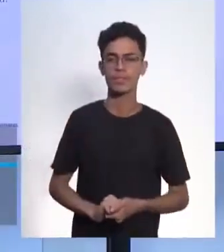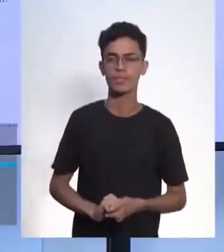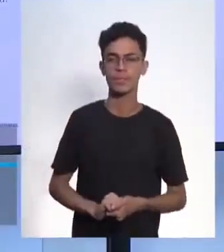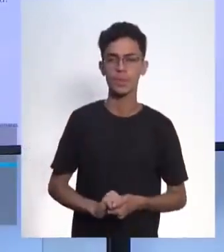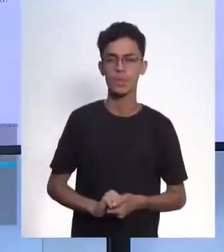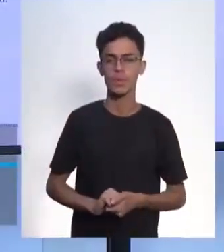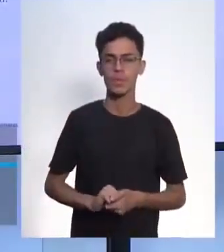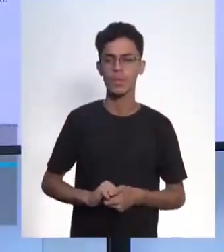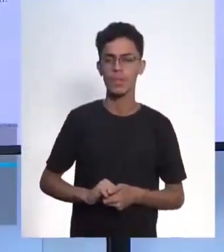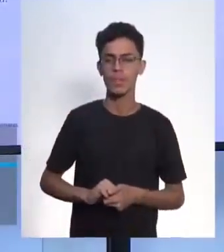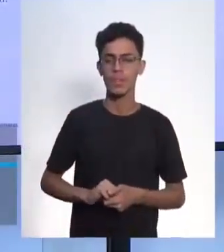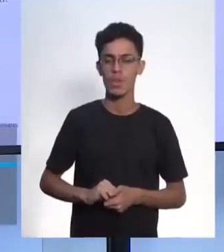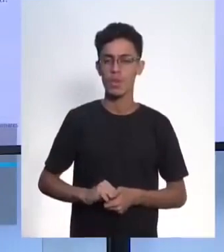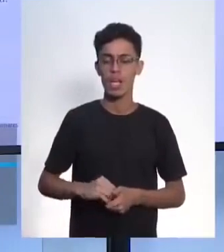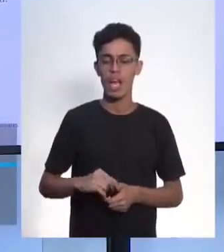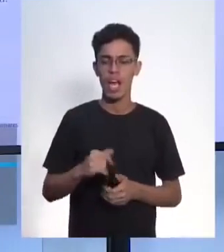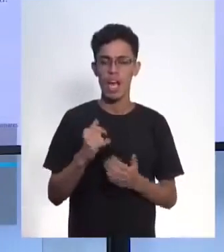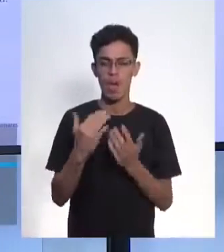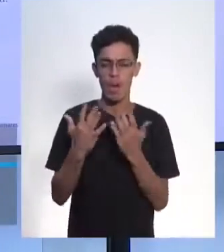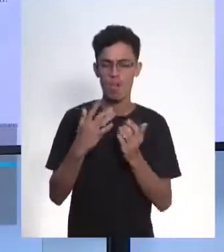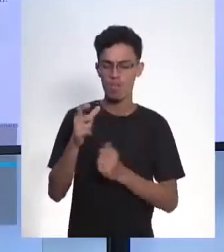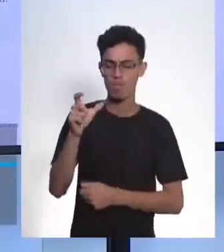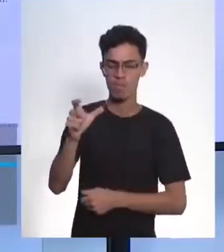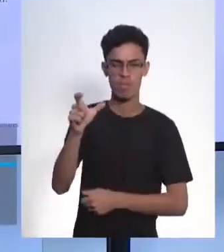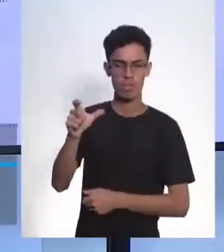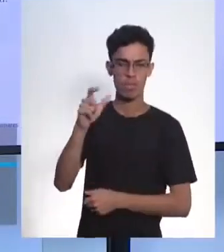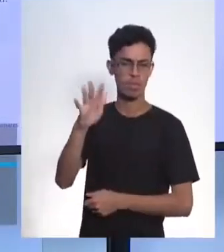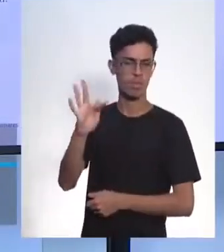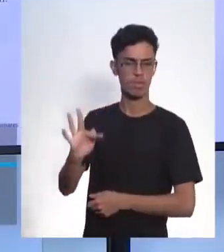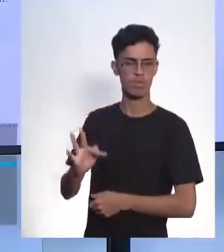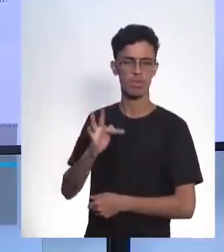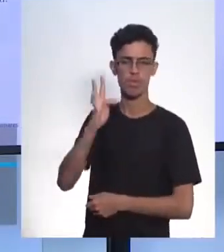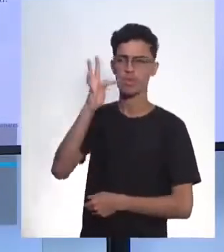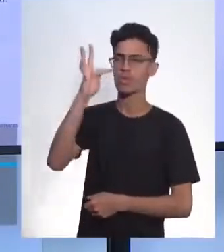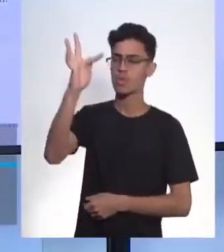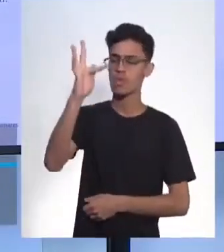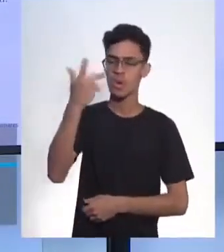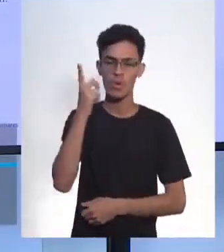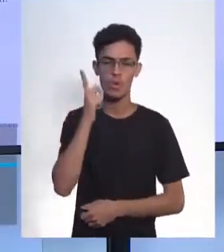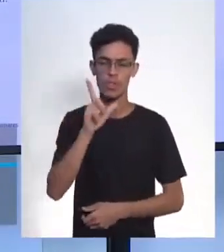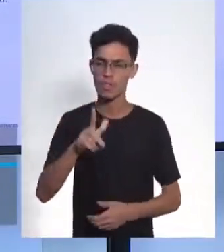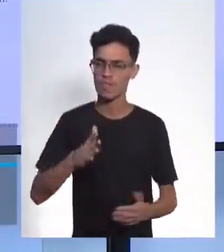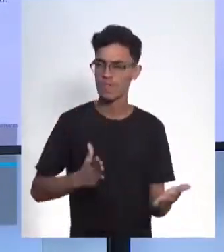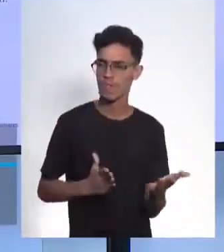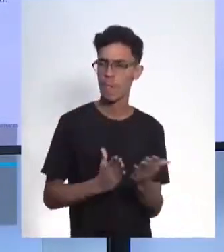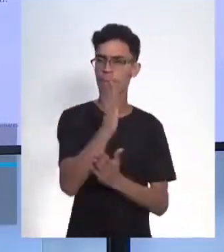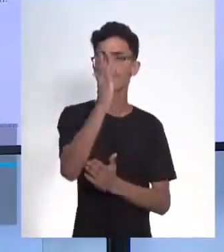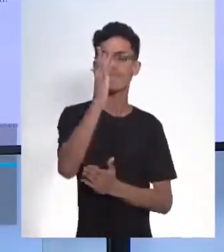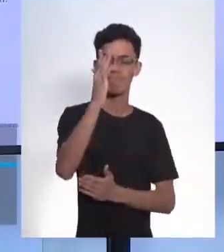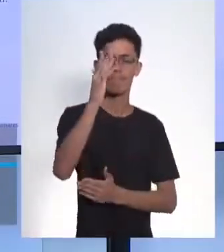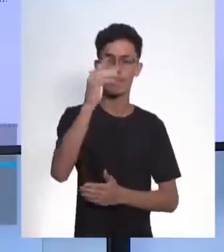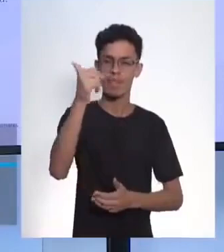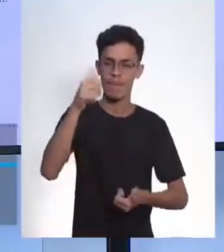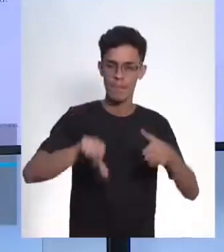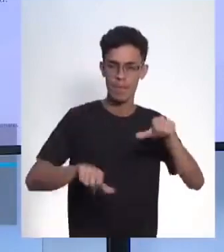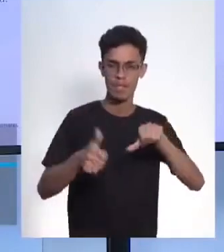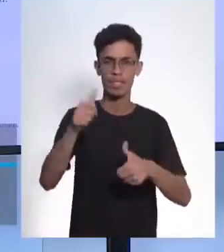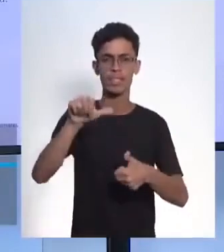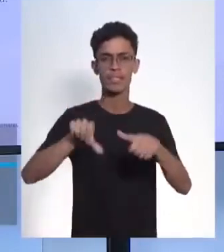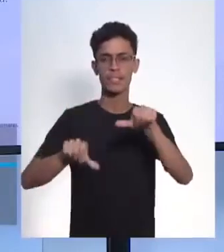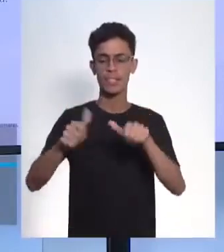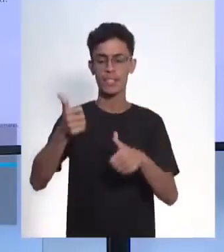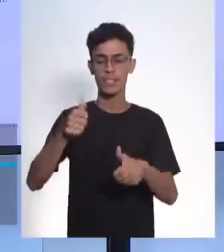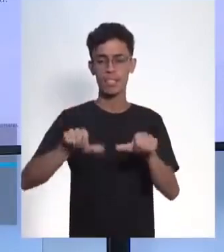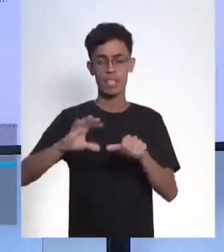um passaporte para vocês no futuro, para passarem, serem aprovados aí nas avaliações que a